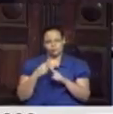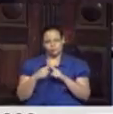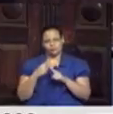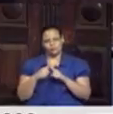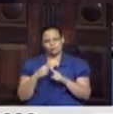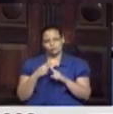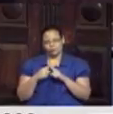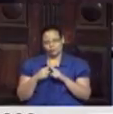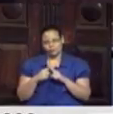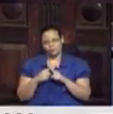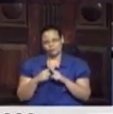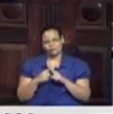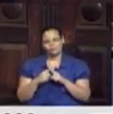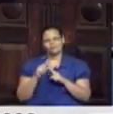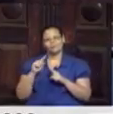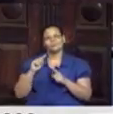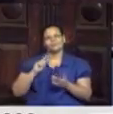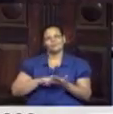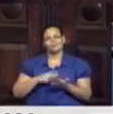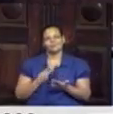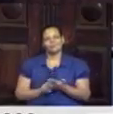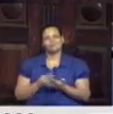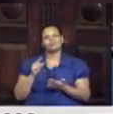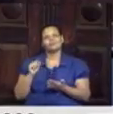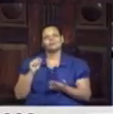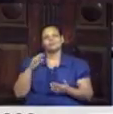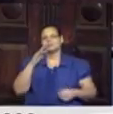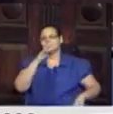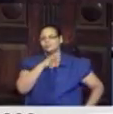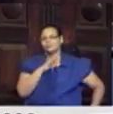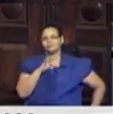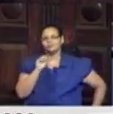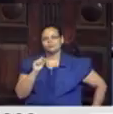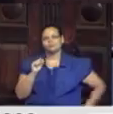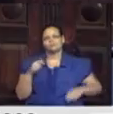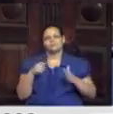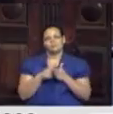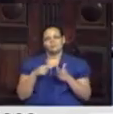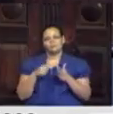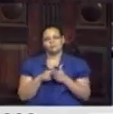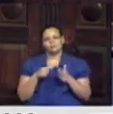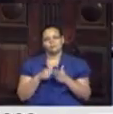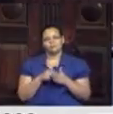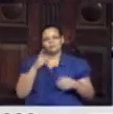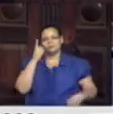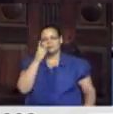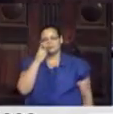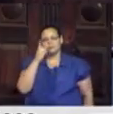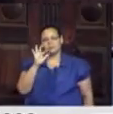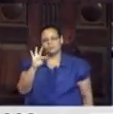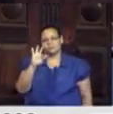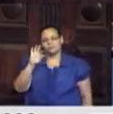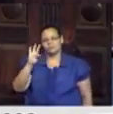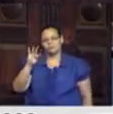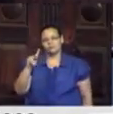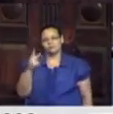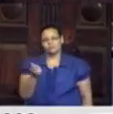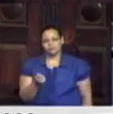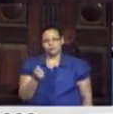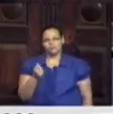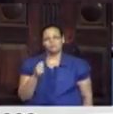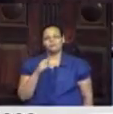menção traduz exatamente a simbologia da luta. E, deputada Fatinha,